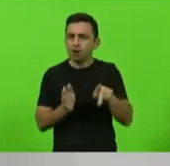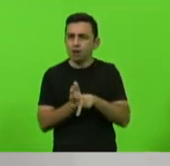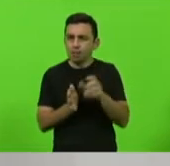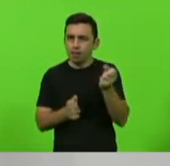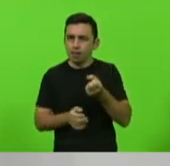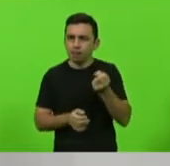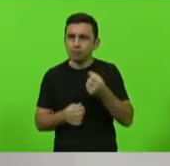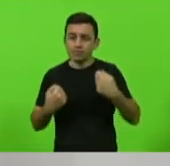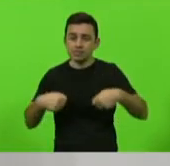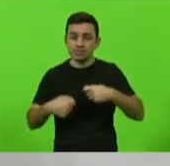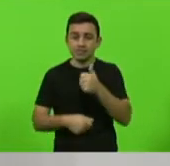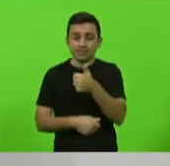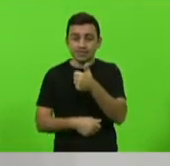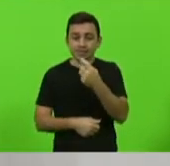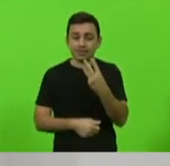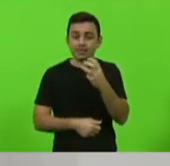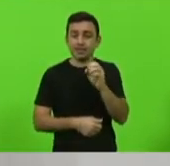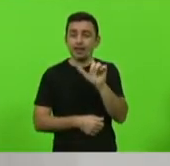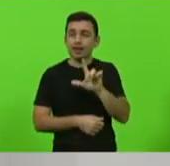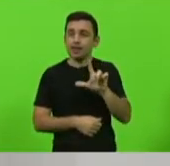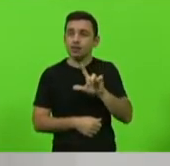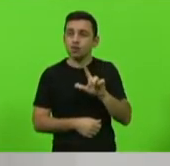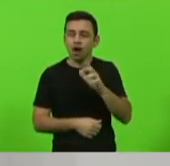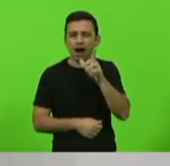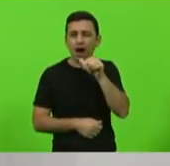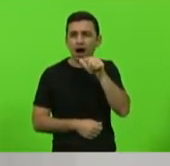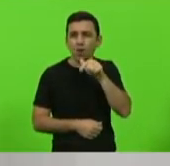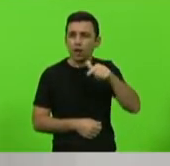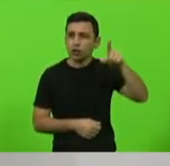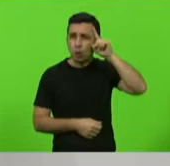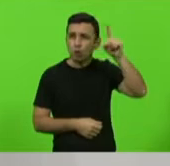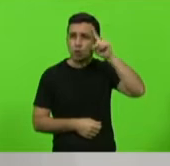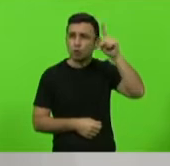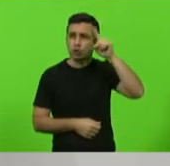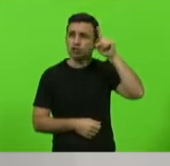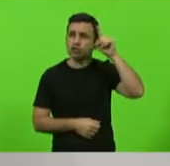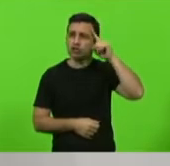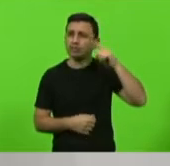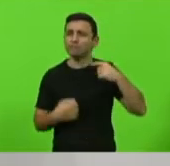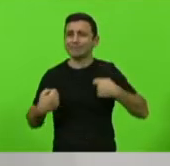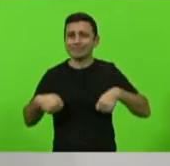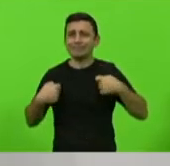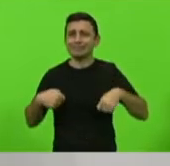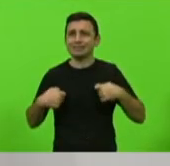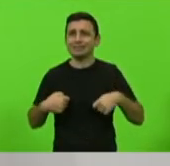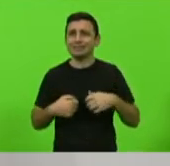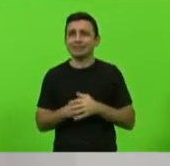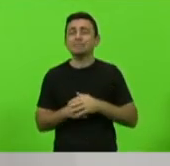130 litros de água por dia. Então, você